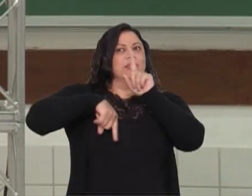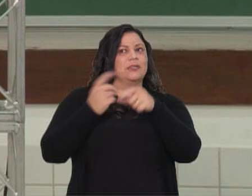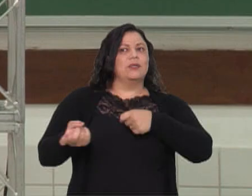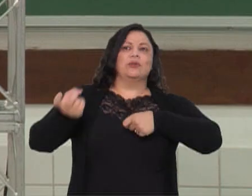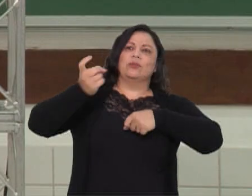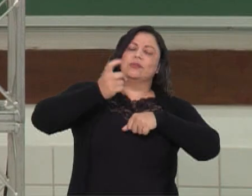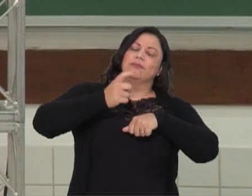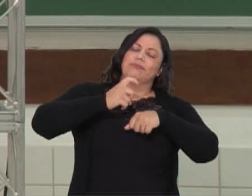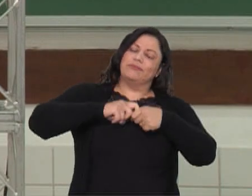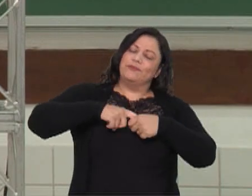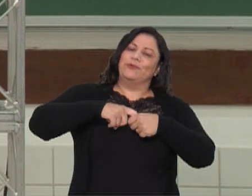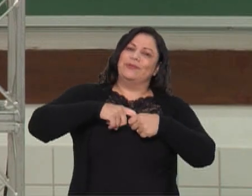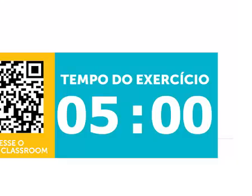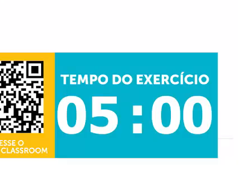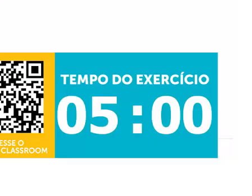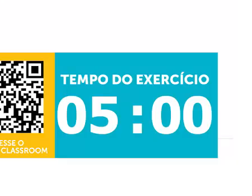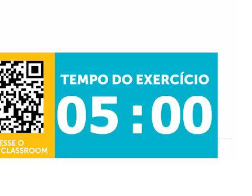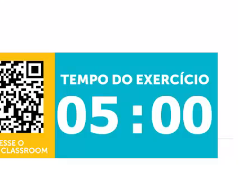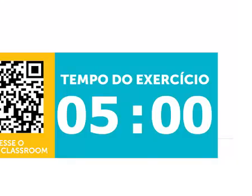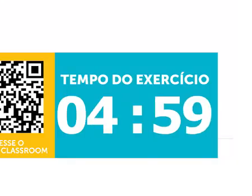com a resposta, tudo bem?